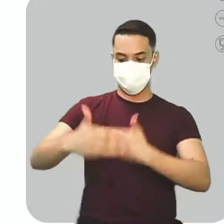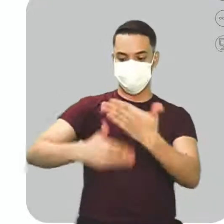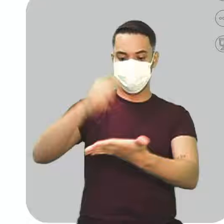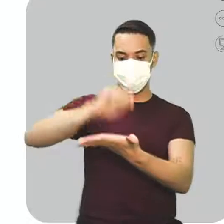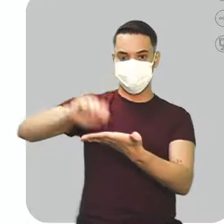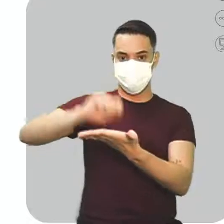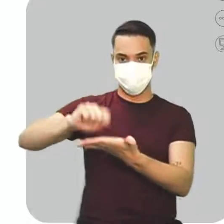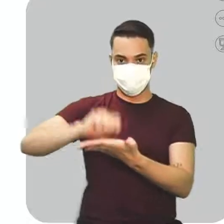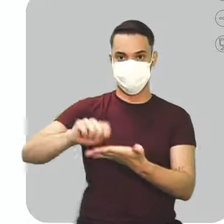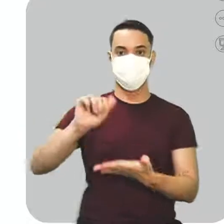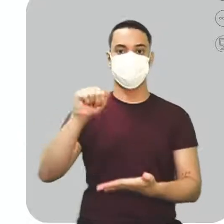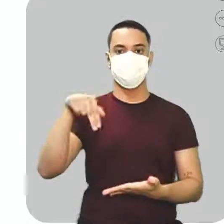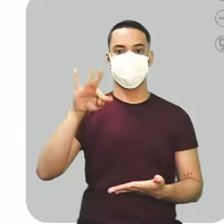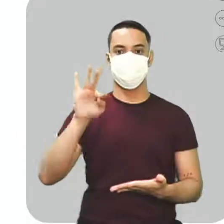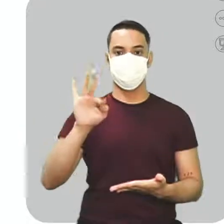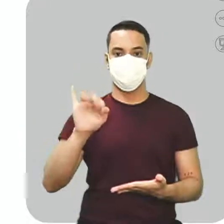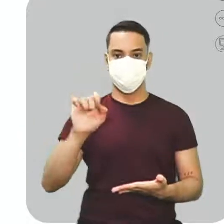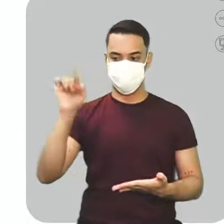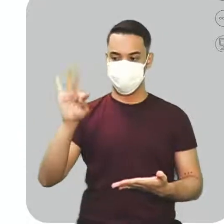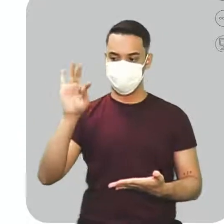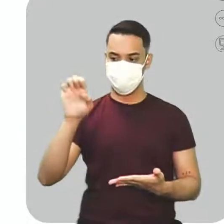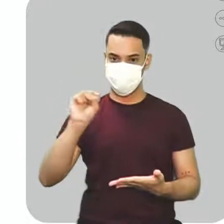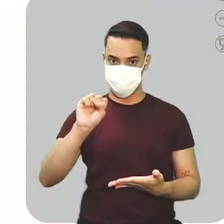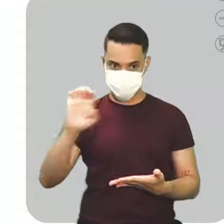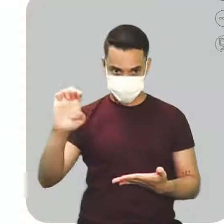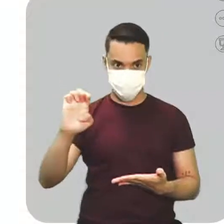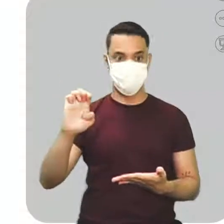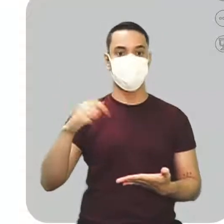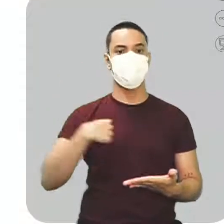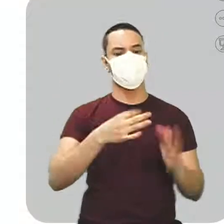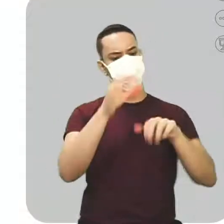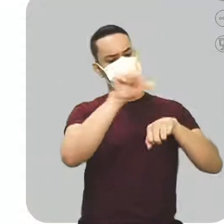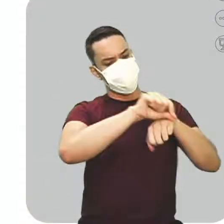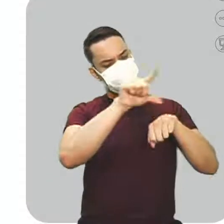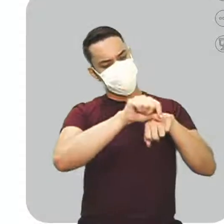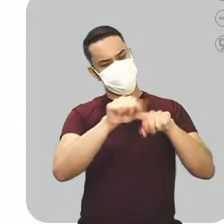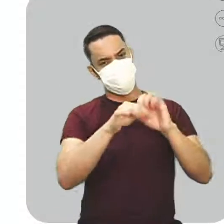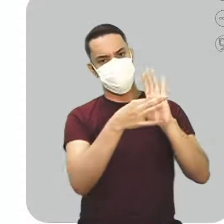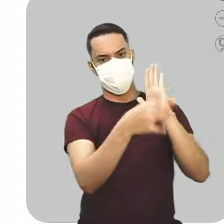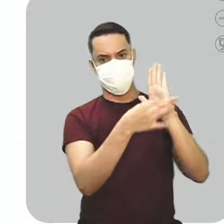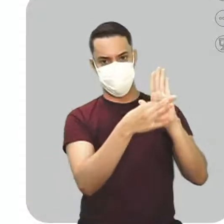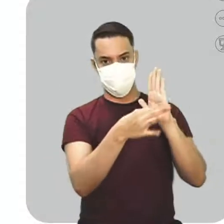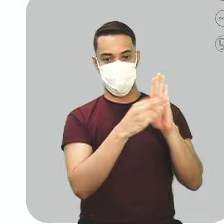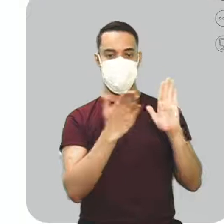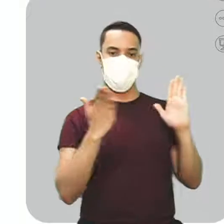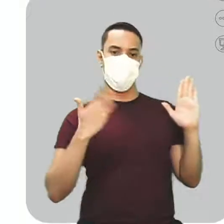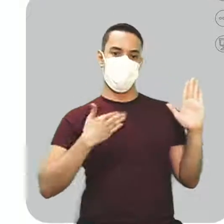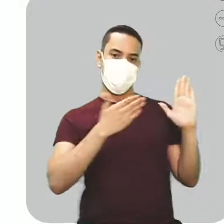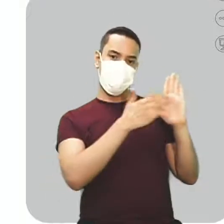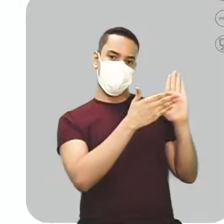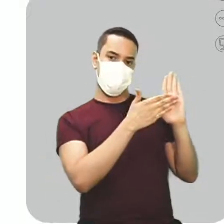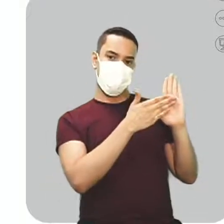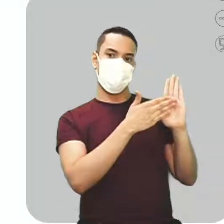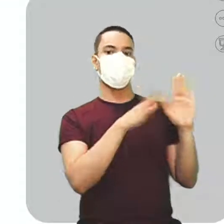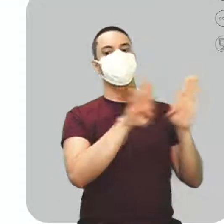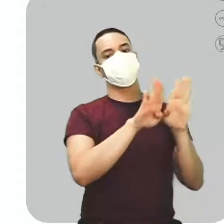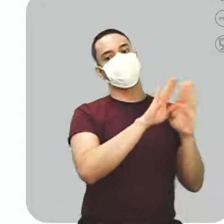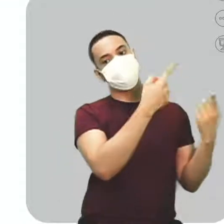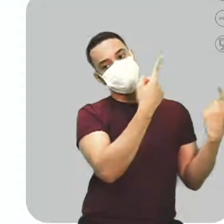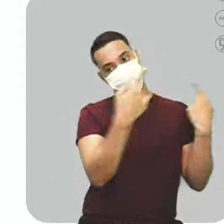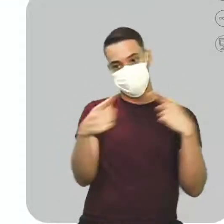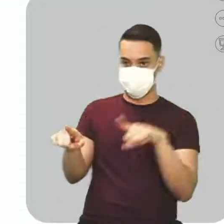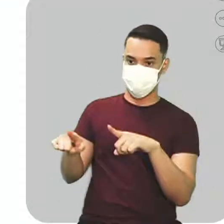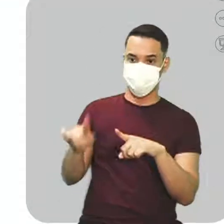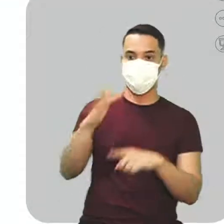Desenvolvimento, antítese. Ao apresentar os argumentos a favor, bem como os contrários, o